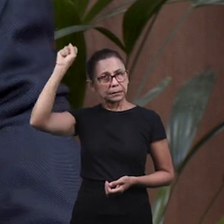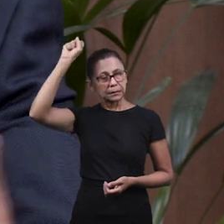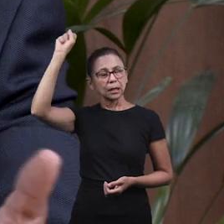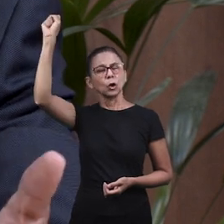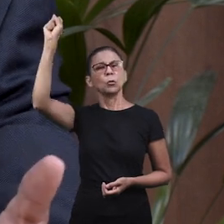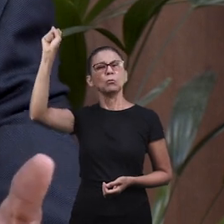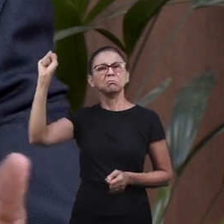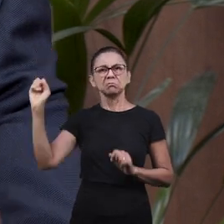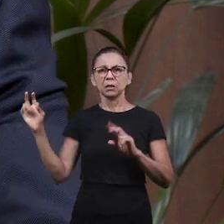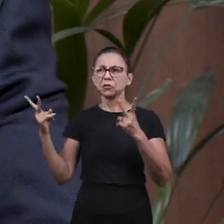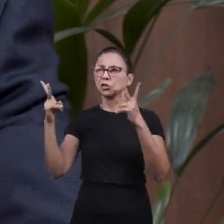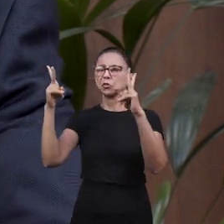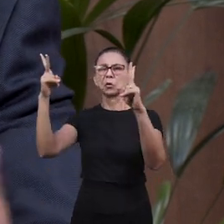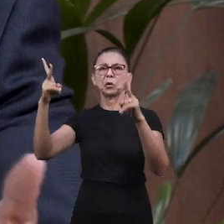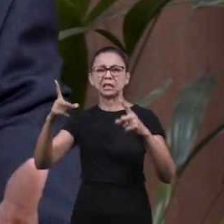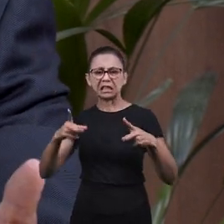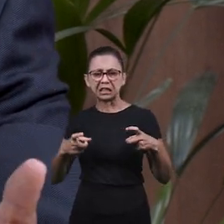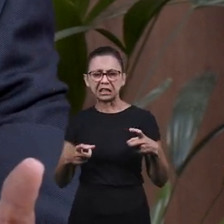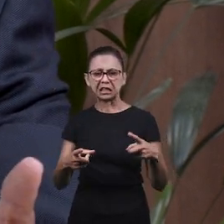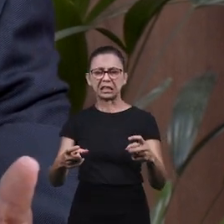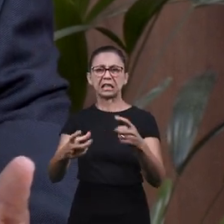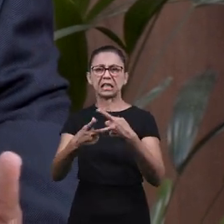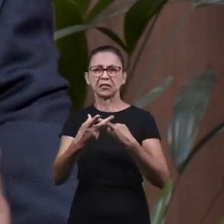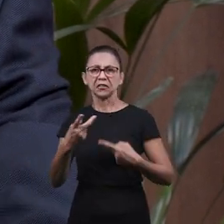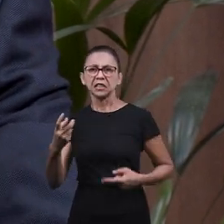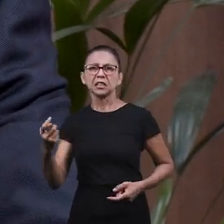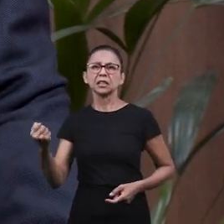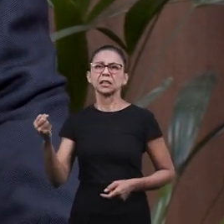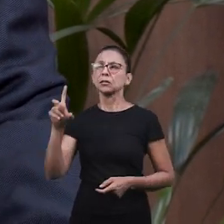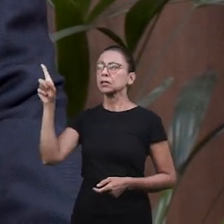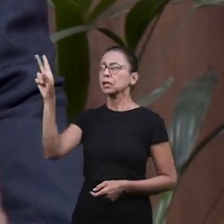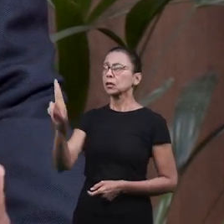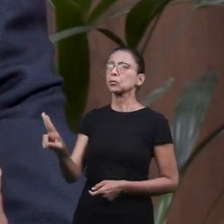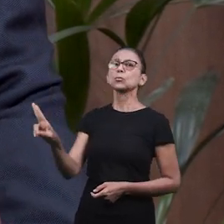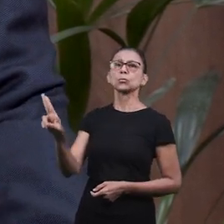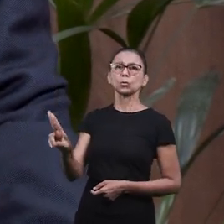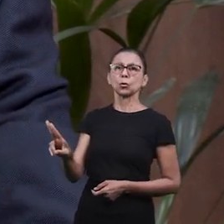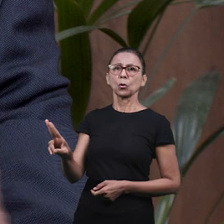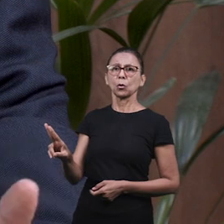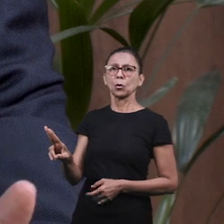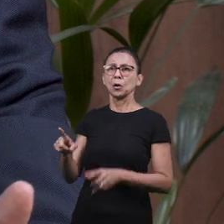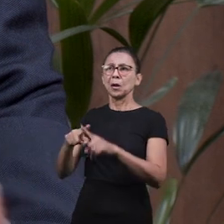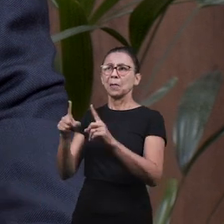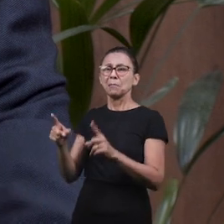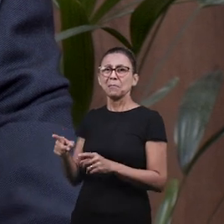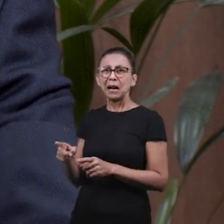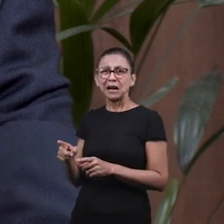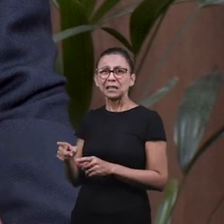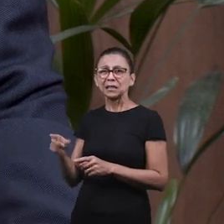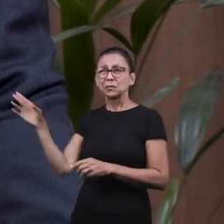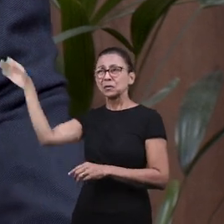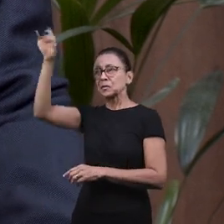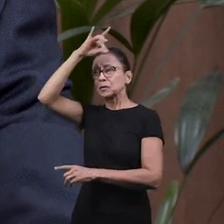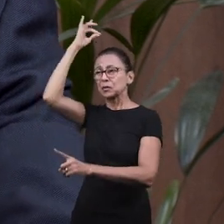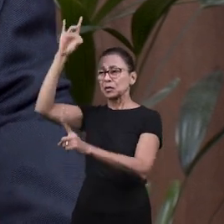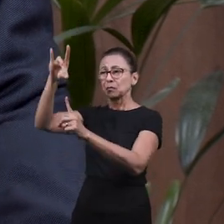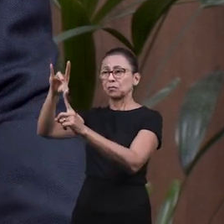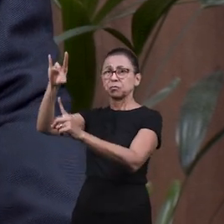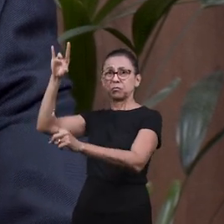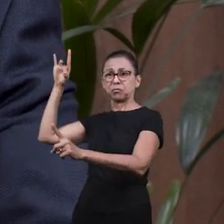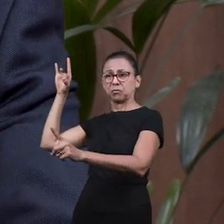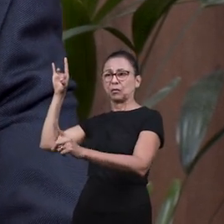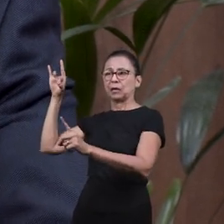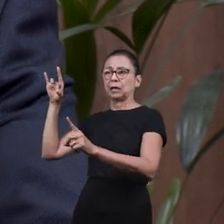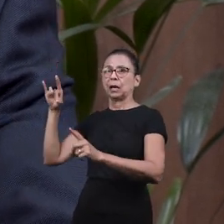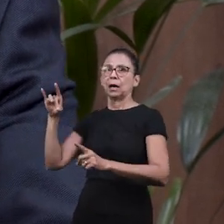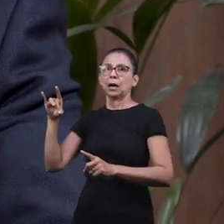profetas, profetizou, foi um instrumento nas mãos de Deus. Agora, Saul sem o Espírito Santo foi um desastre, um perseguidor, um homem cheio de ódio,